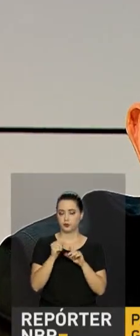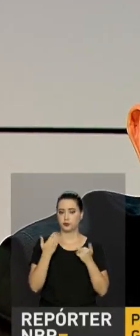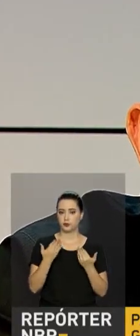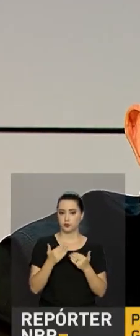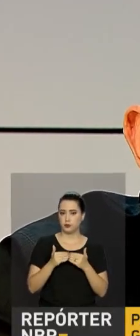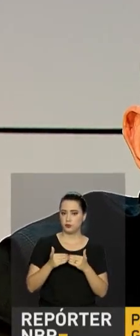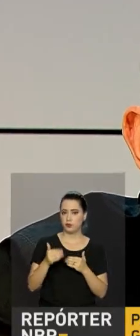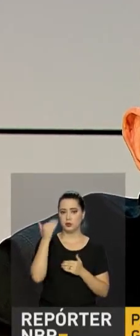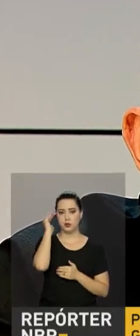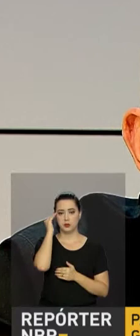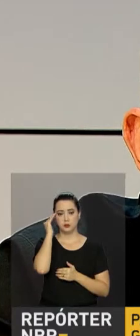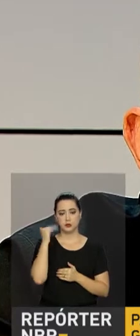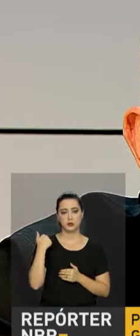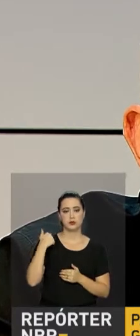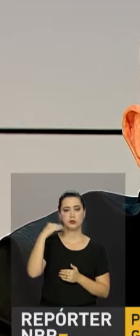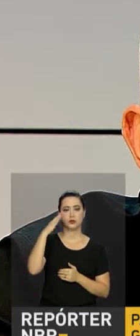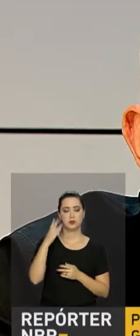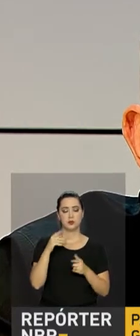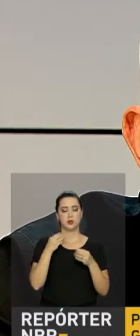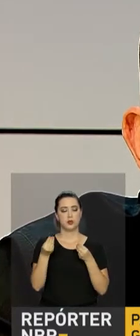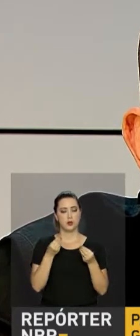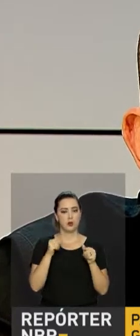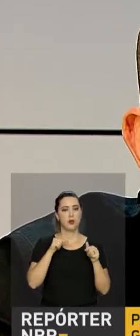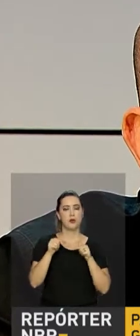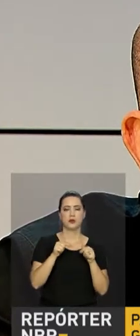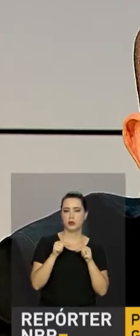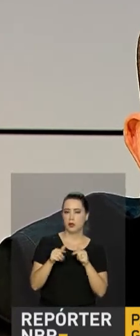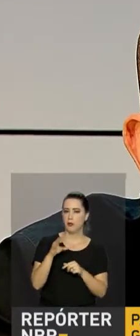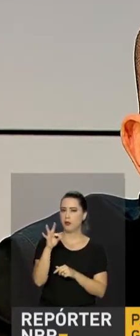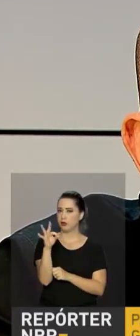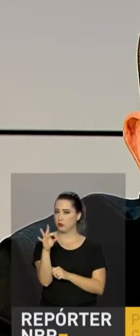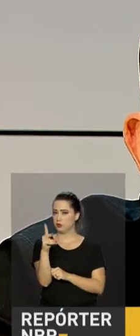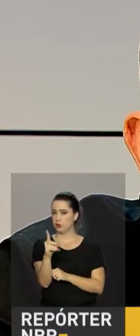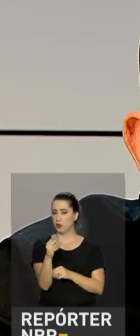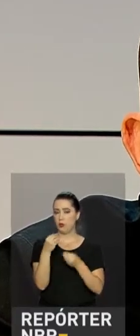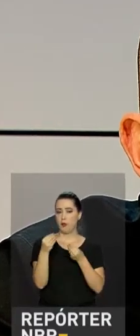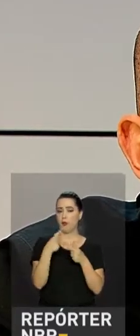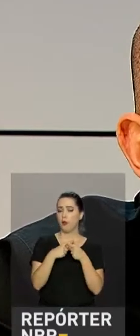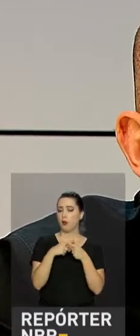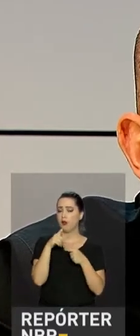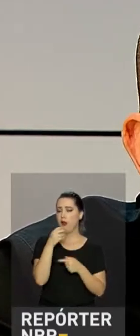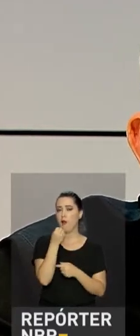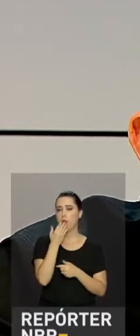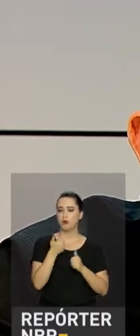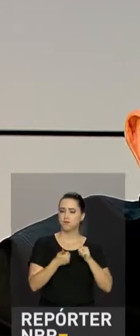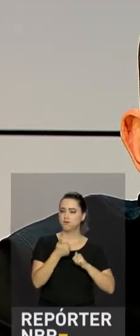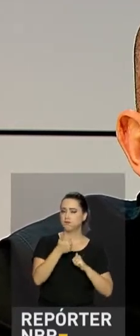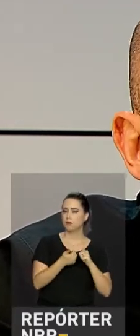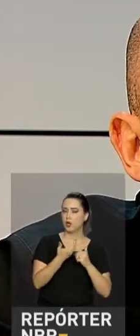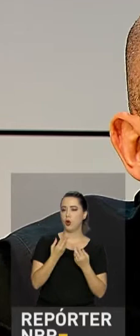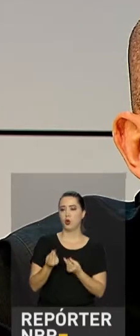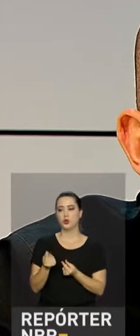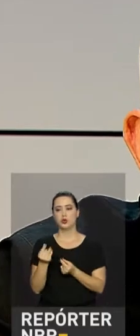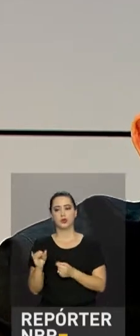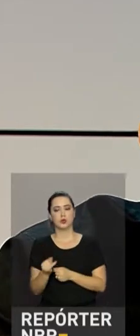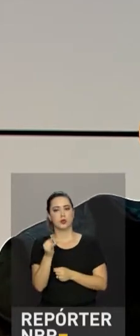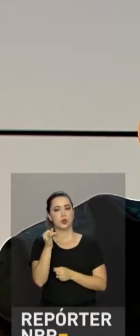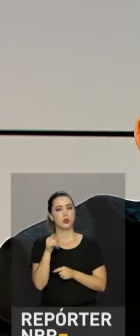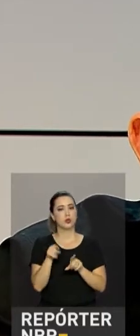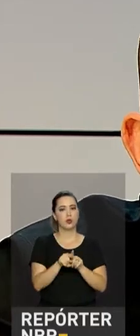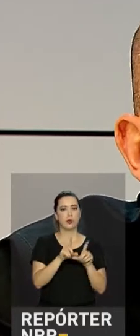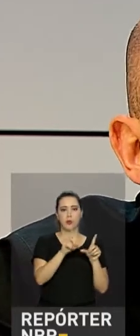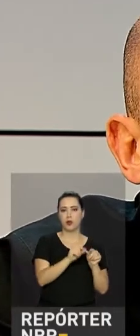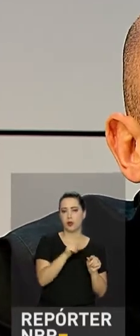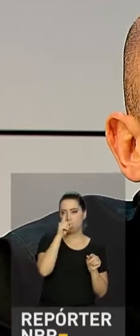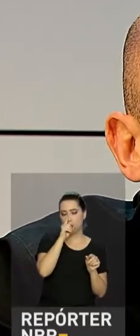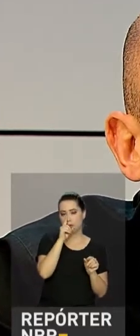que eles entendem mais o como funciona o programa tesouro direto quais as vantagens desse programa seja rentabilidade o menor risco de crédito do mercado